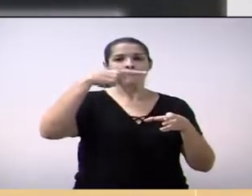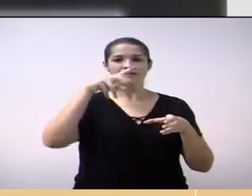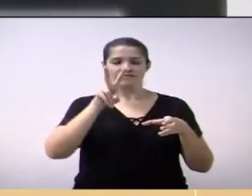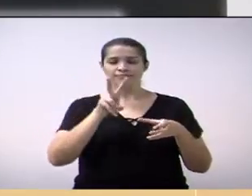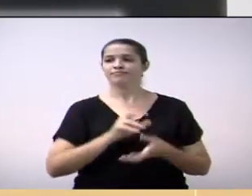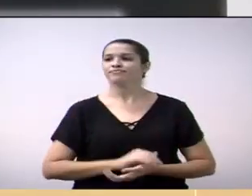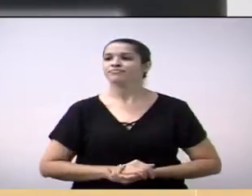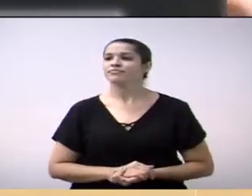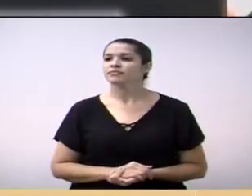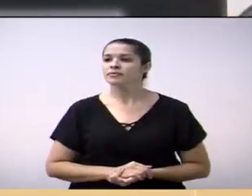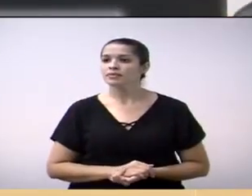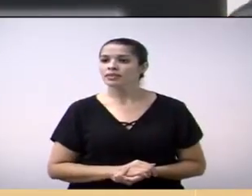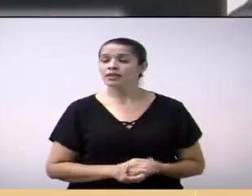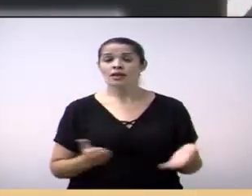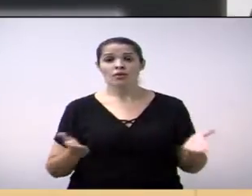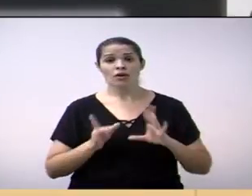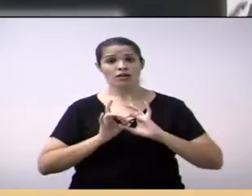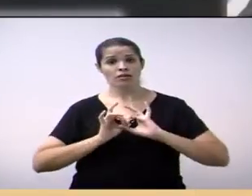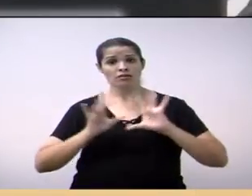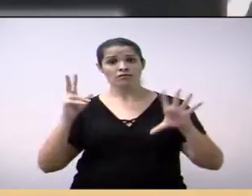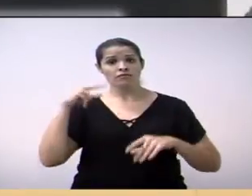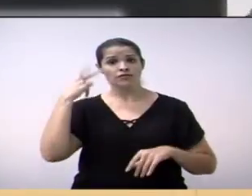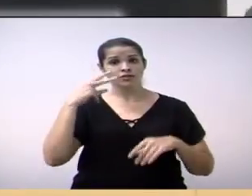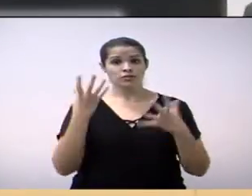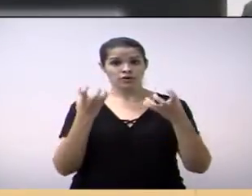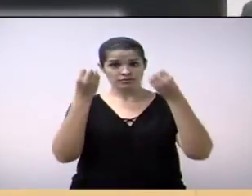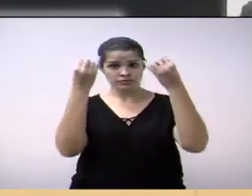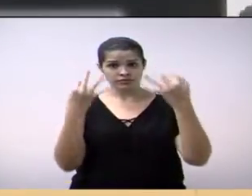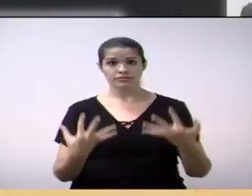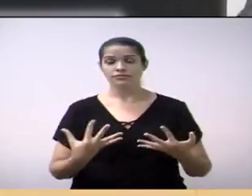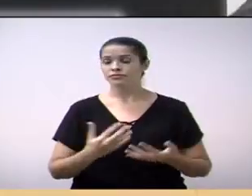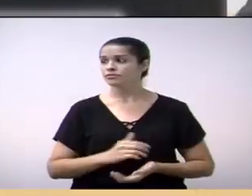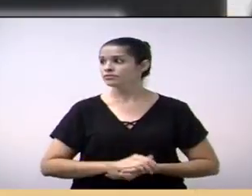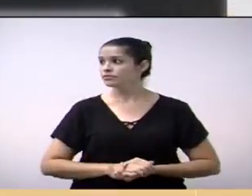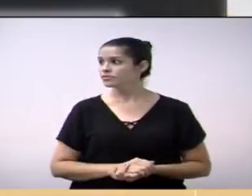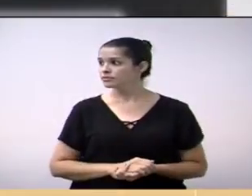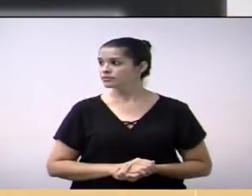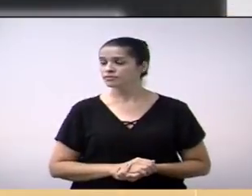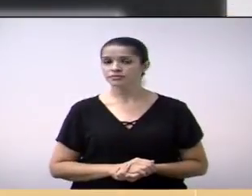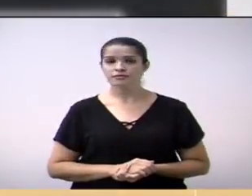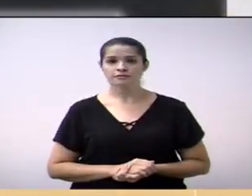A palavra está livre para os vereadores que quiserem fazer uso.